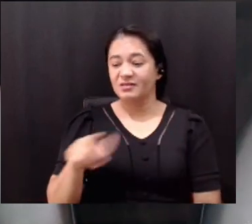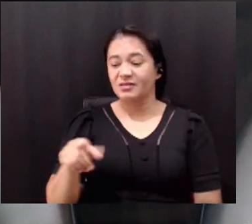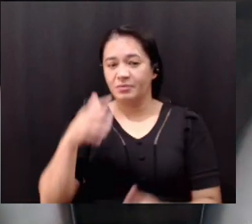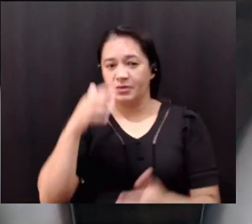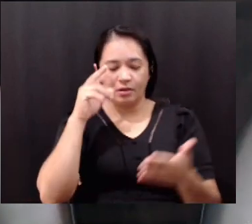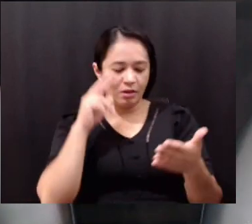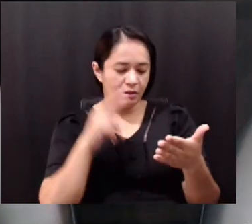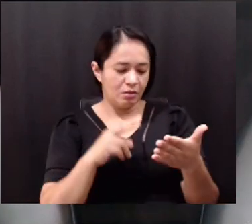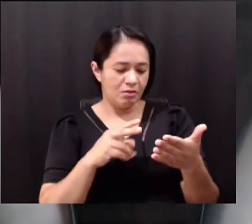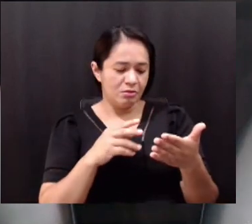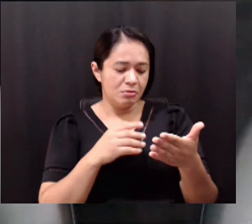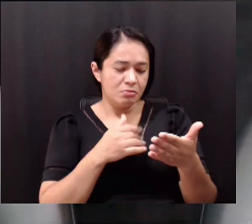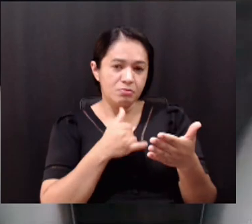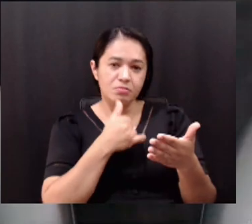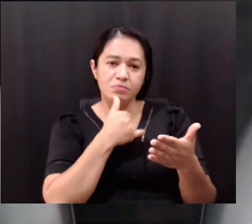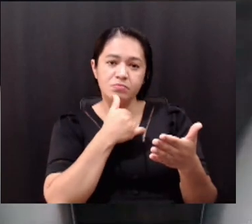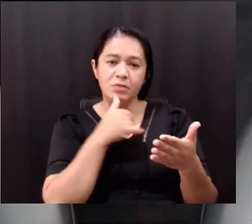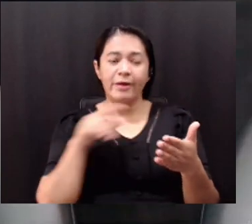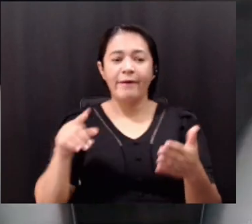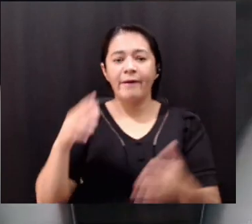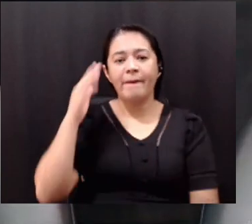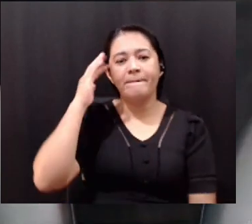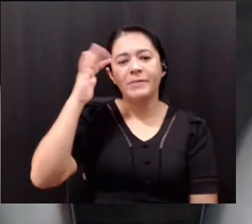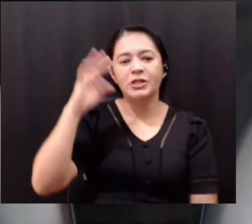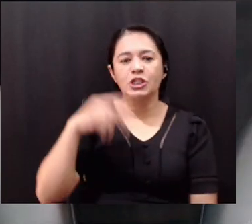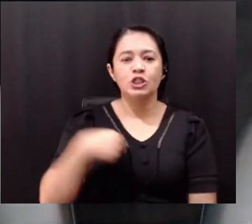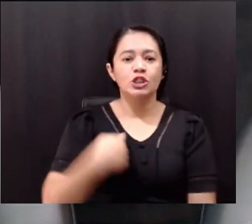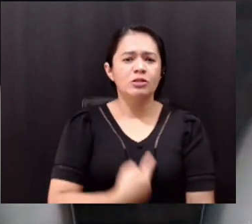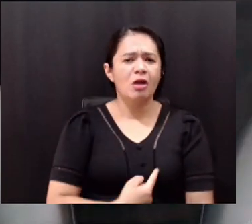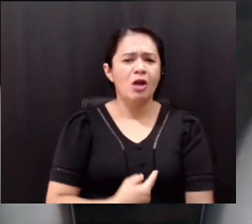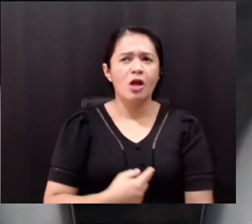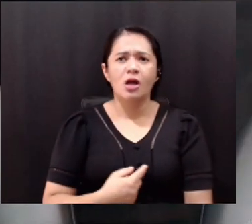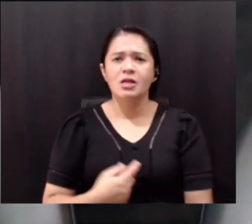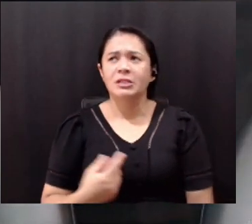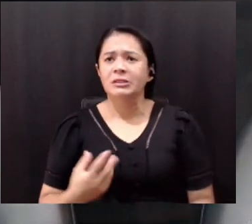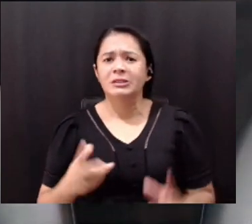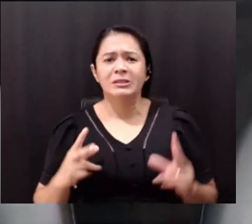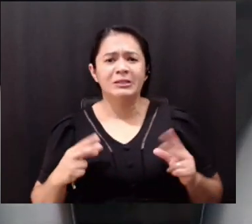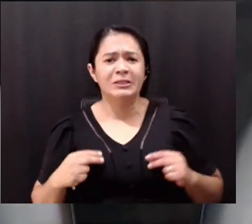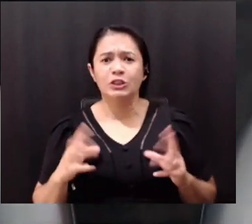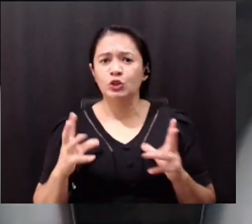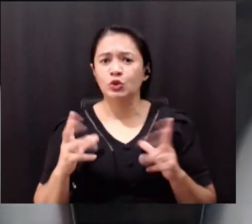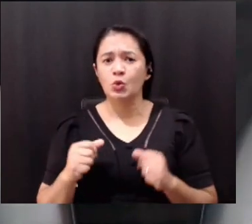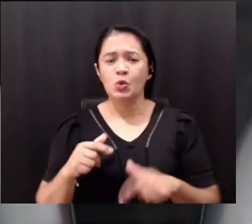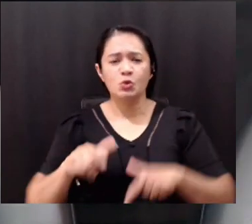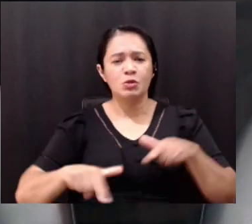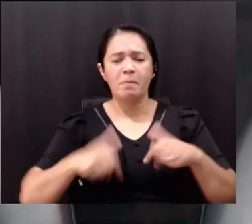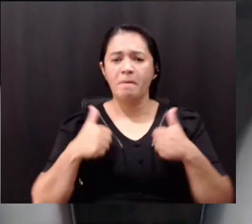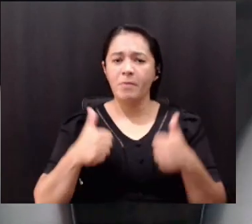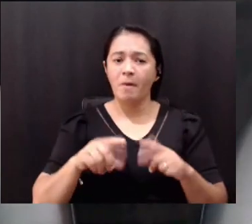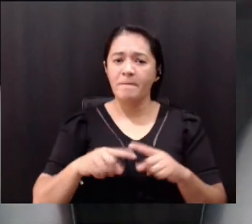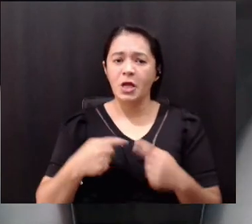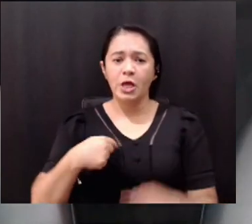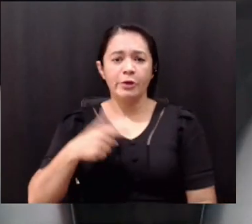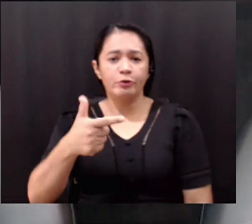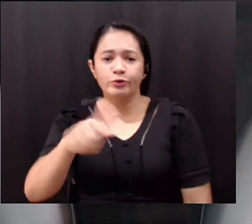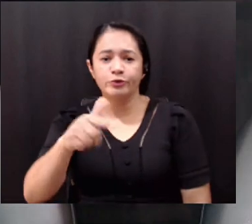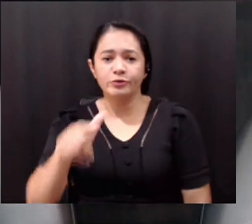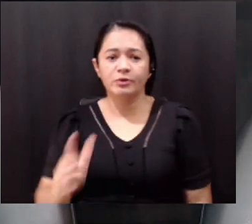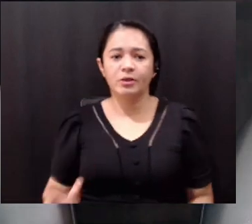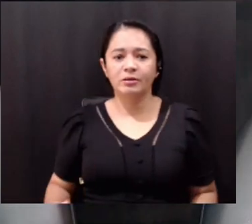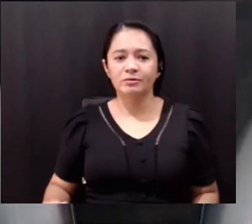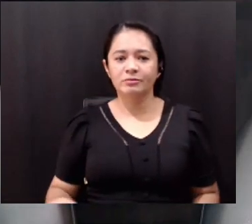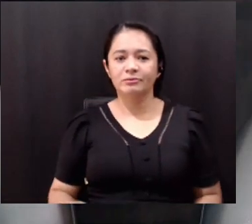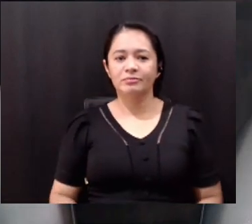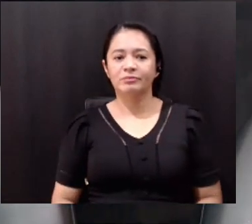pessoa imagina que, nossa, todo mundo tem um trabalho incrível, sem problemas, menos ela. Então, isso afeta muito,